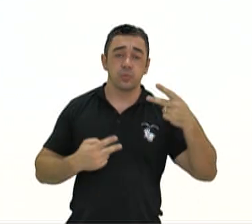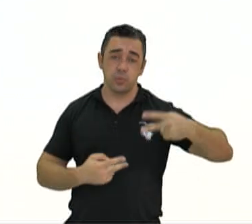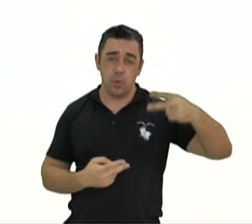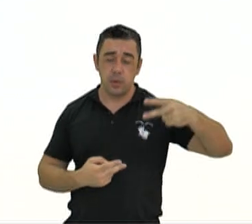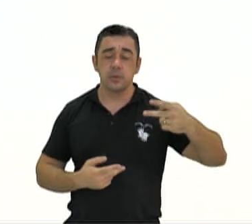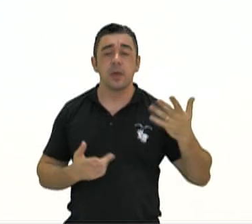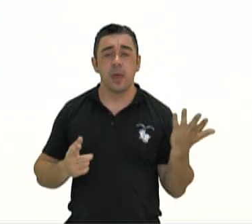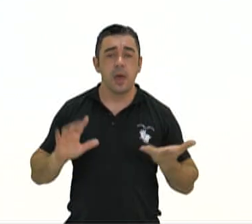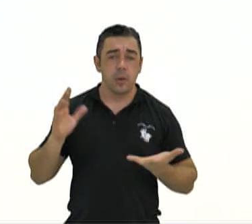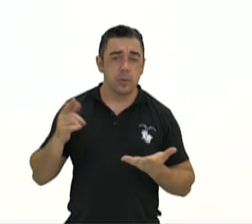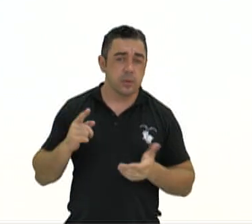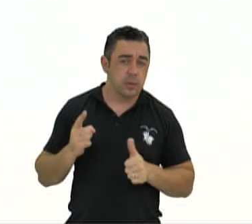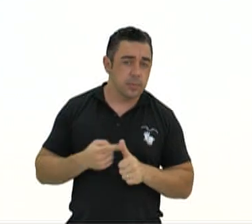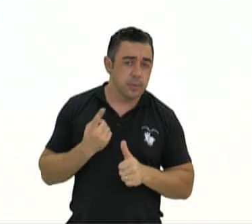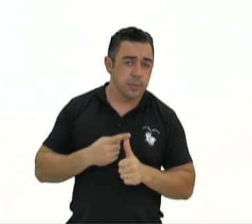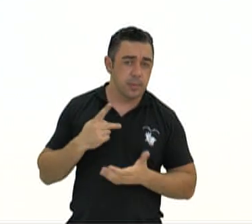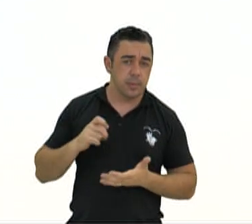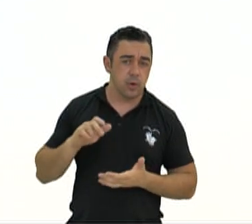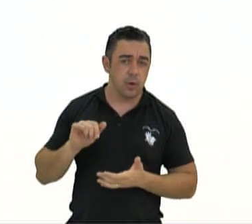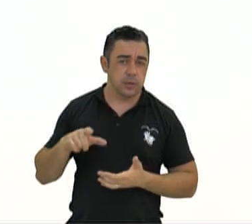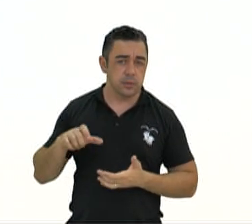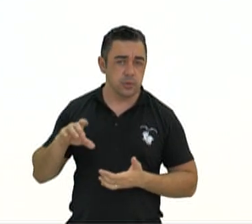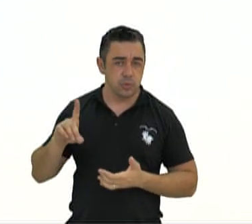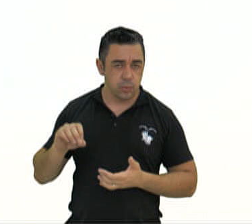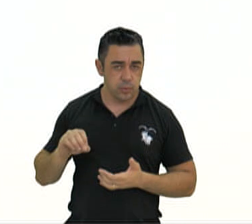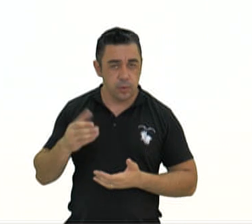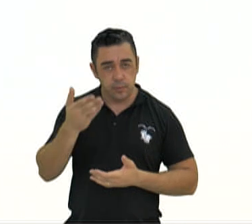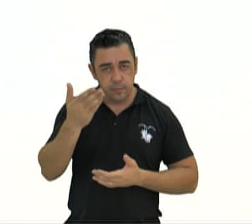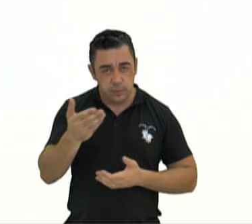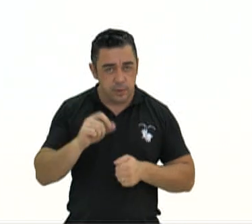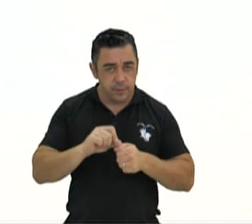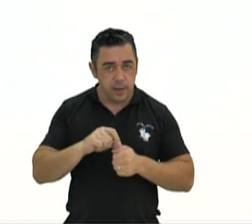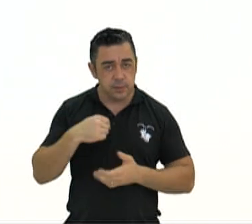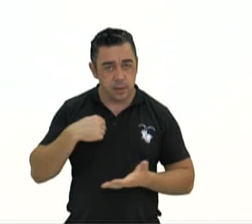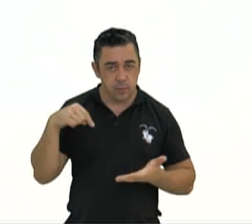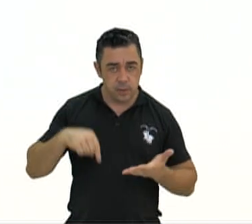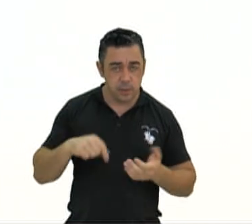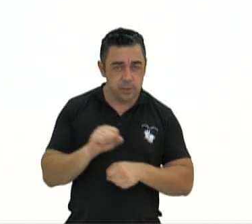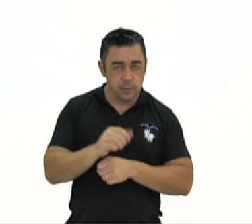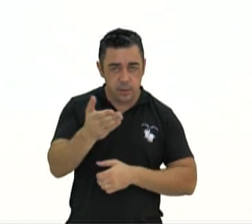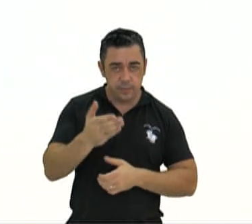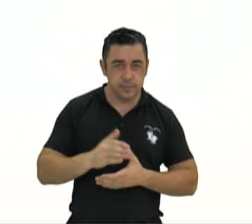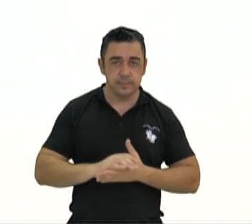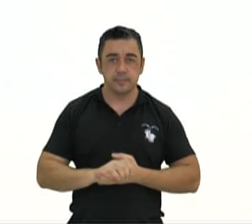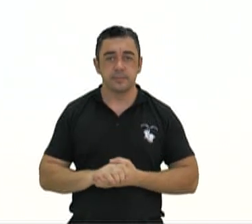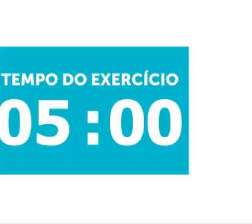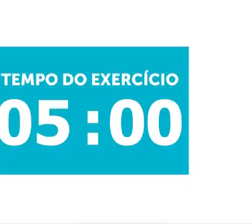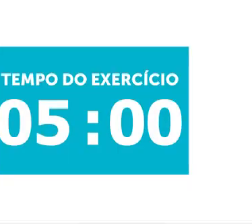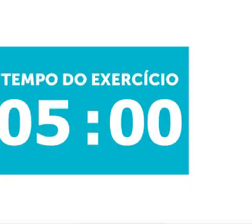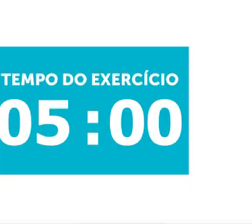duas ocorreu na presença de peróxido. É com você, faz aí que nós aguardamos aqui.